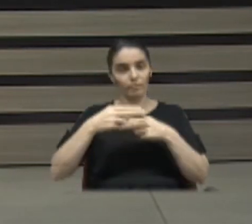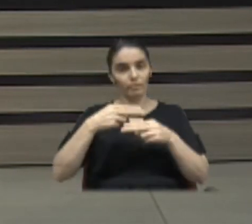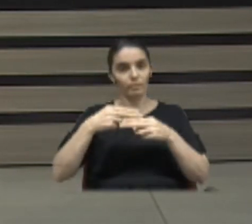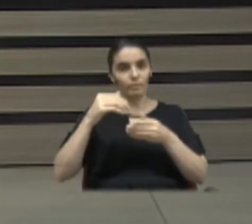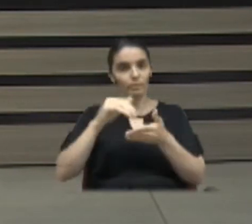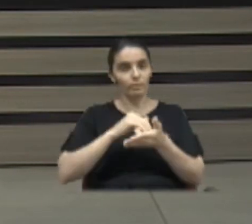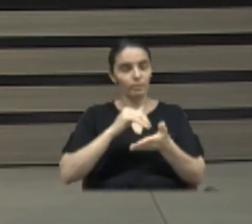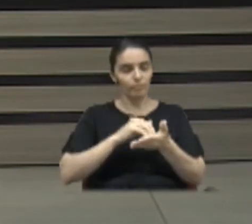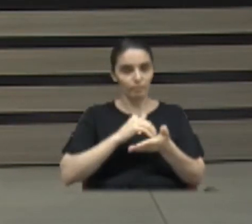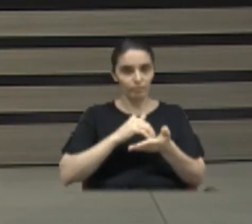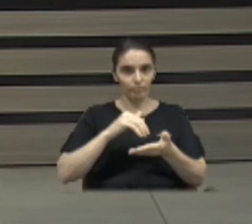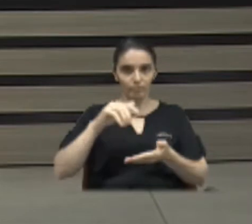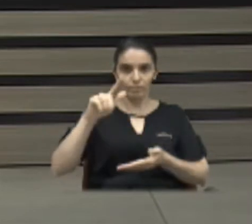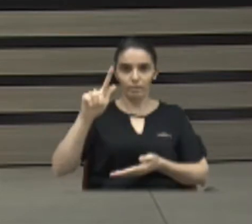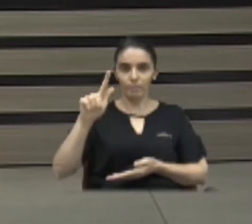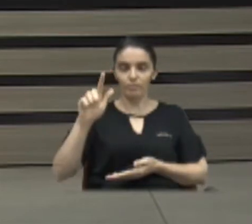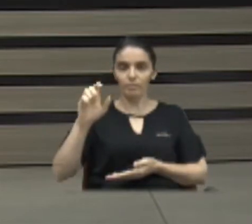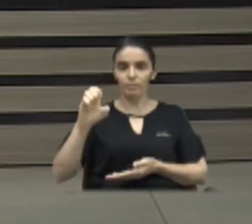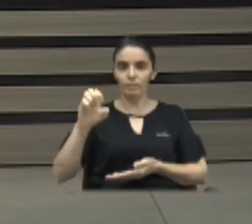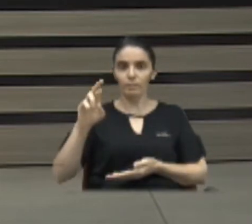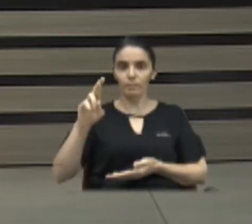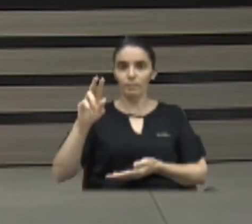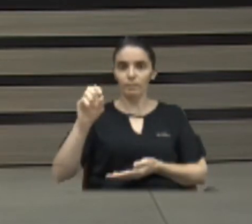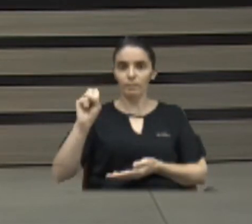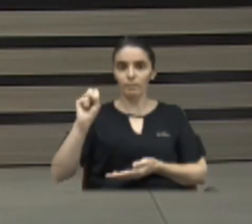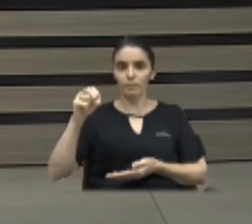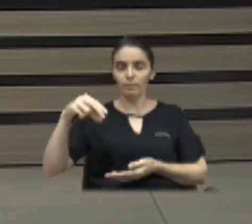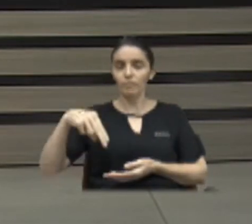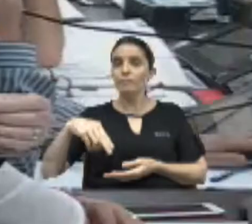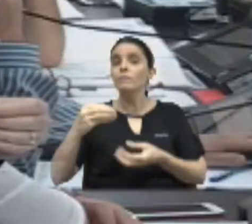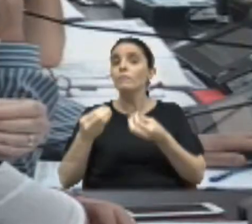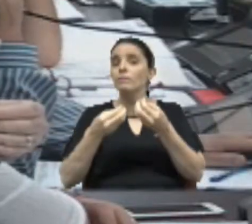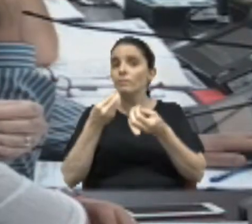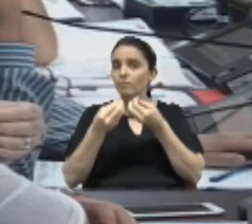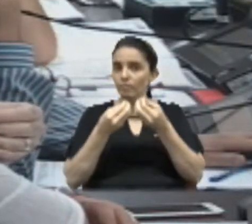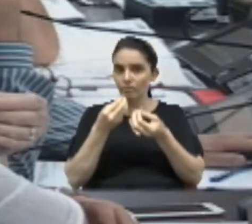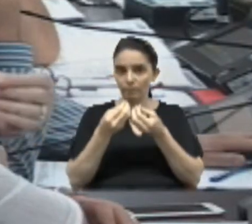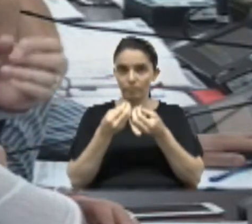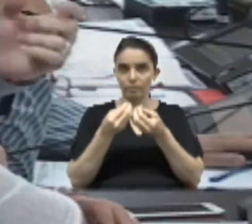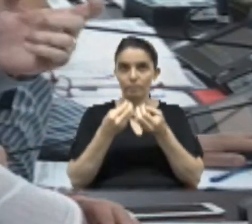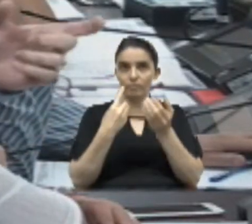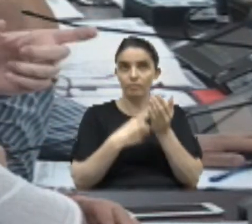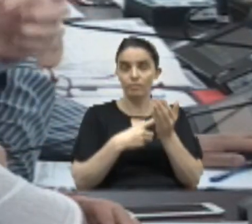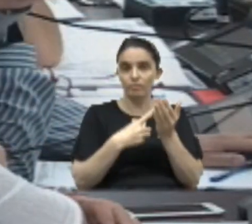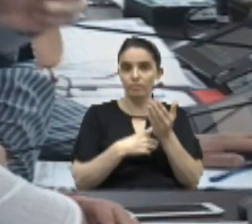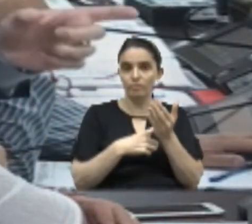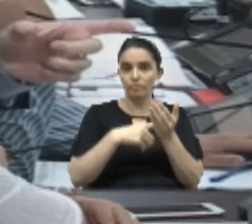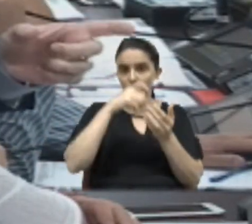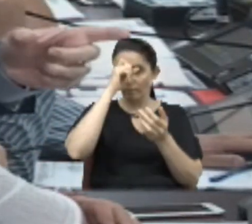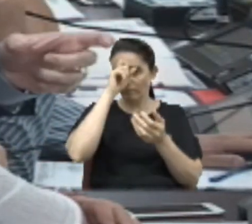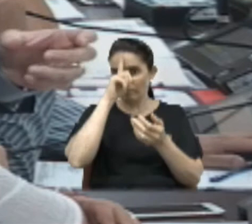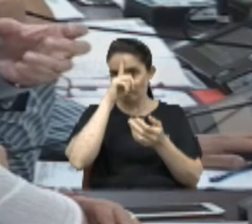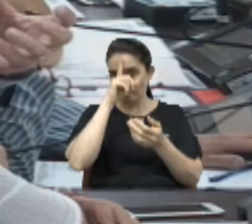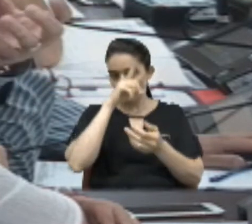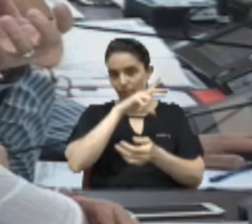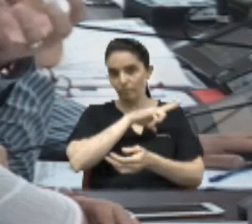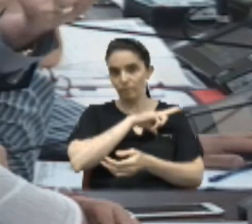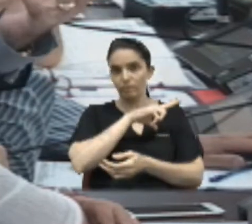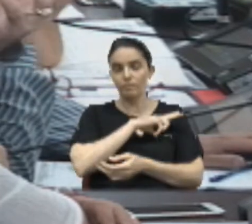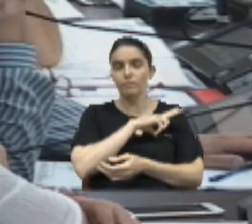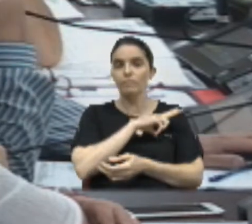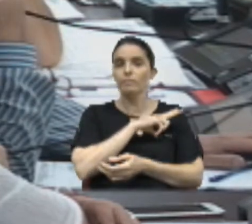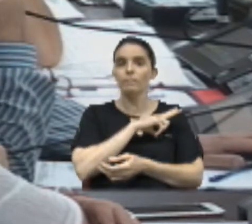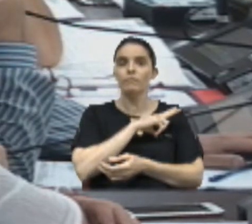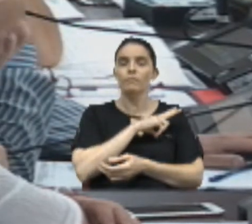doutor Gerson. Comentei até com o Mário sobre isso, de que forma poderia vir o entendimento entre os hospitais particulares para que